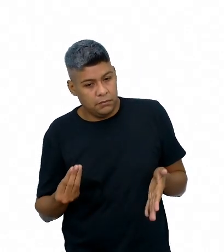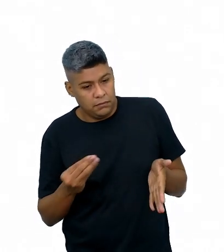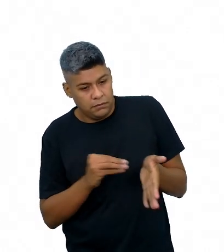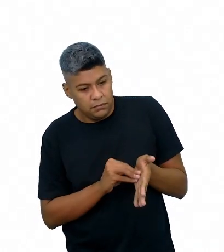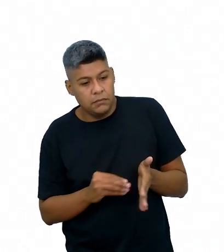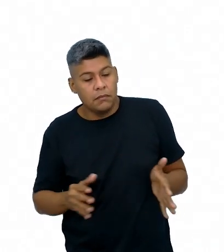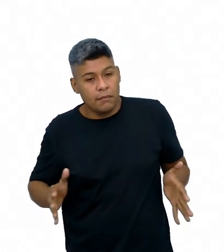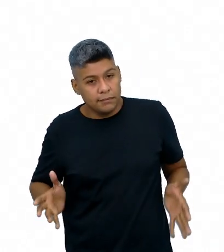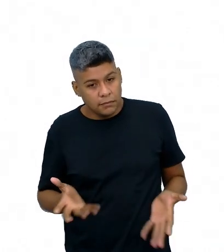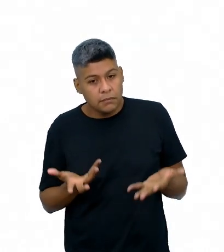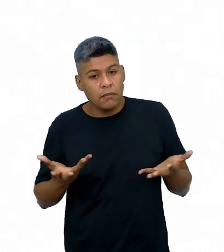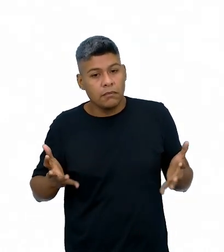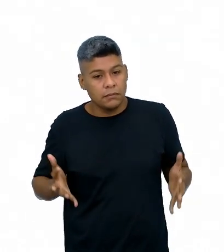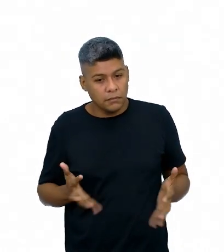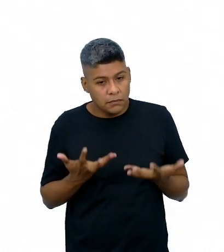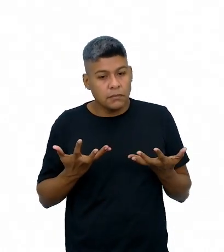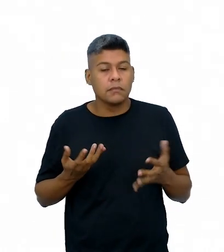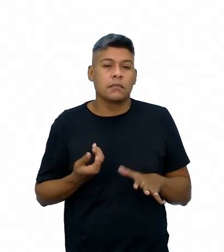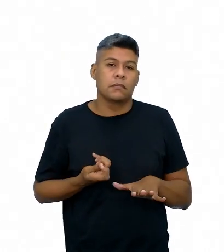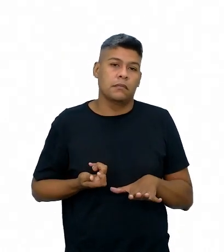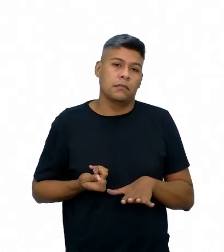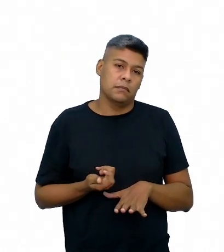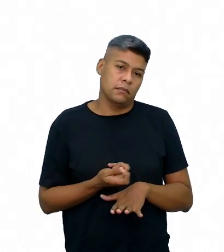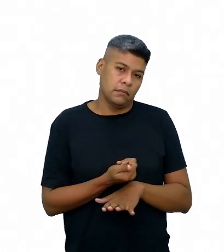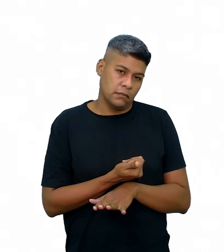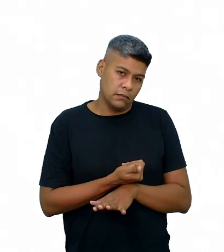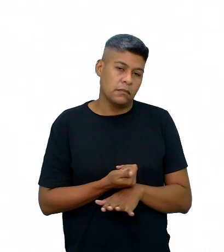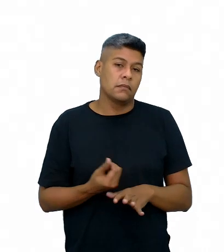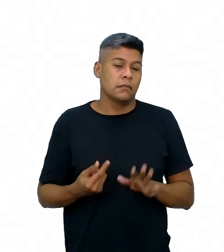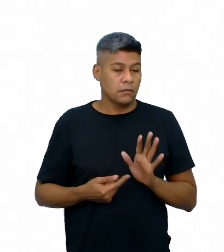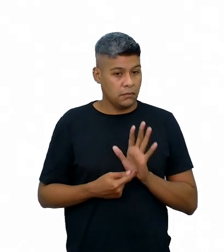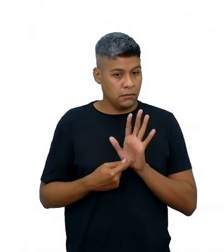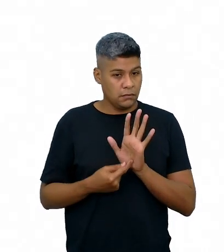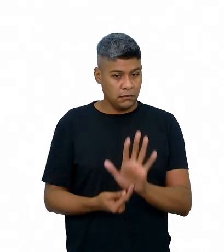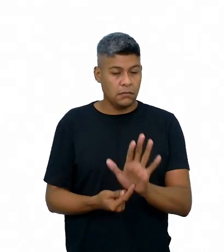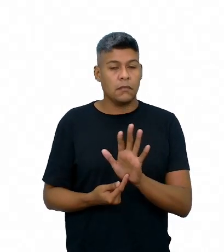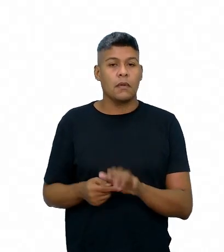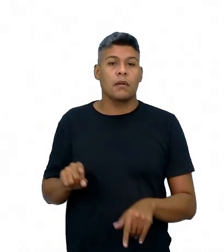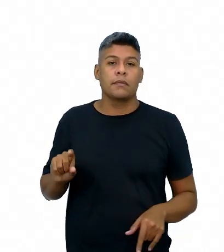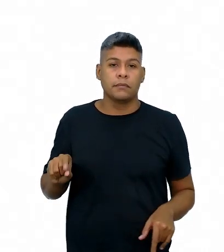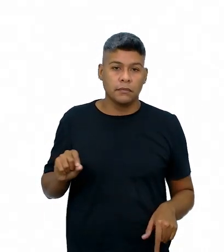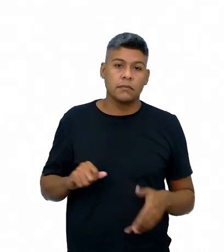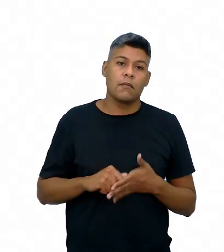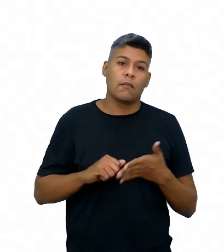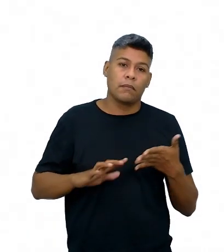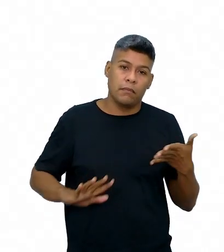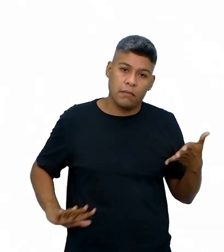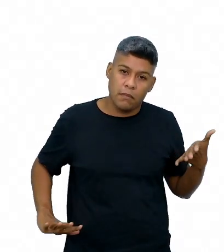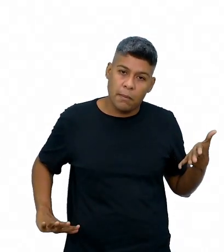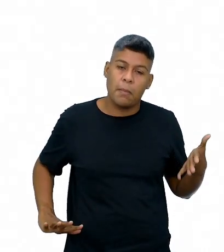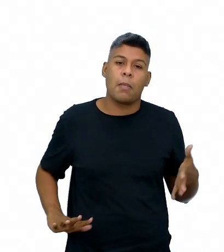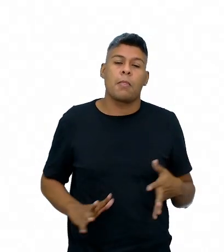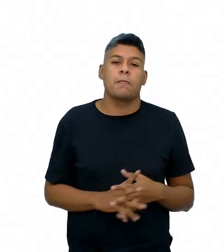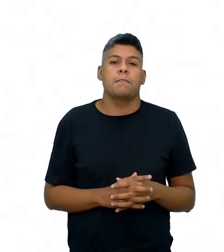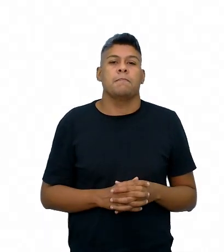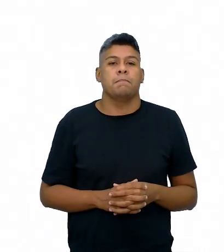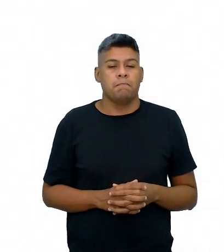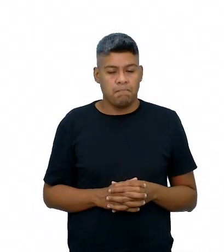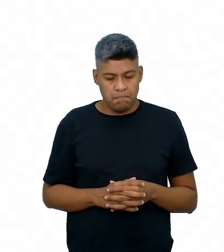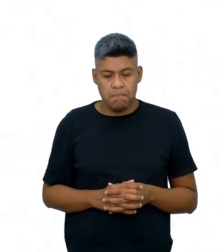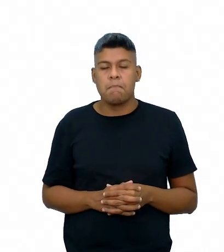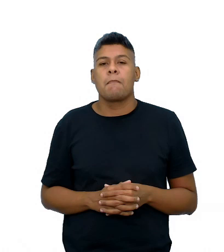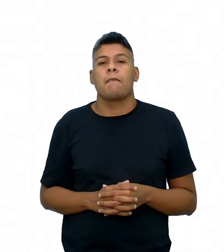estímulos, essas fake news, e trazer para ele exercícios, trazer para